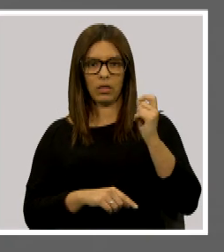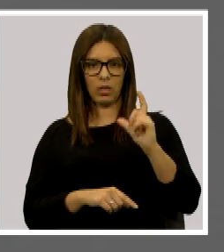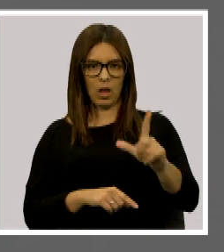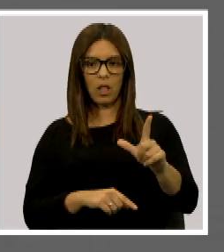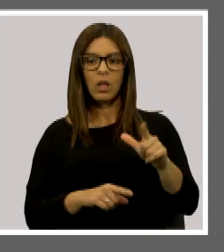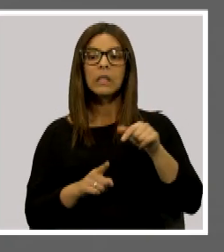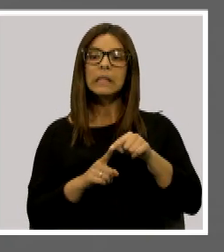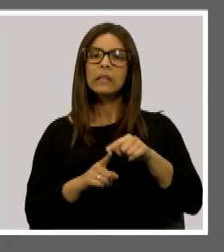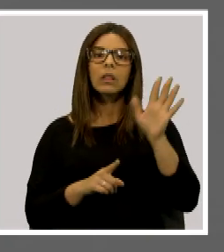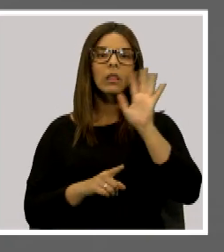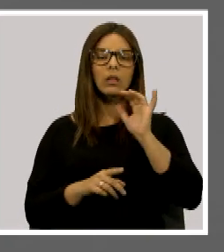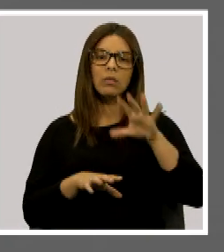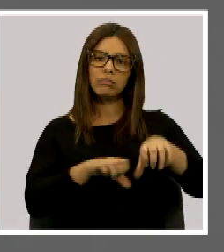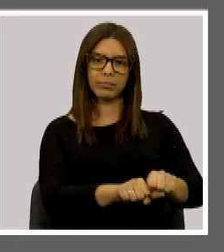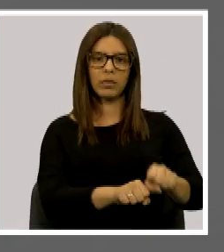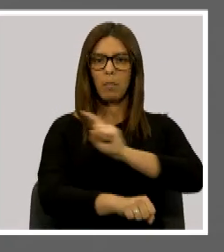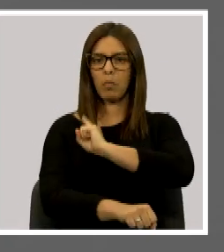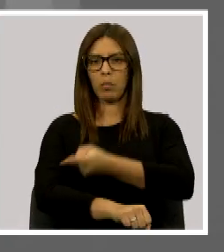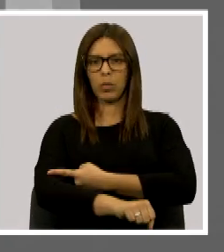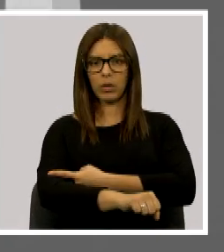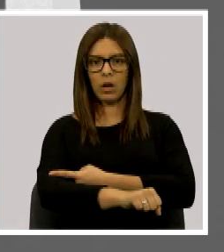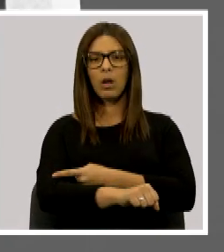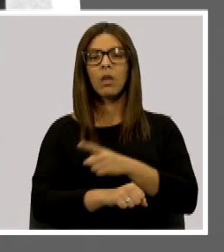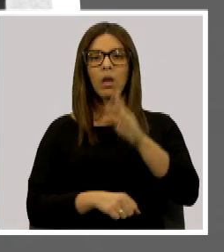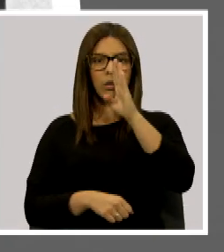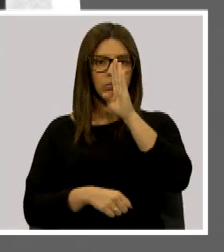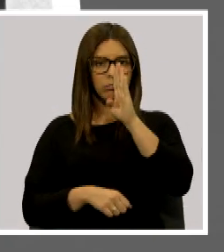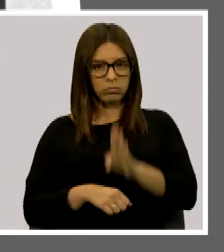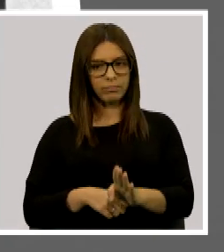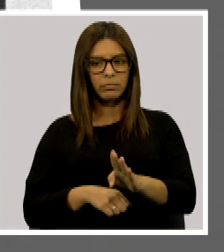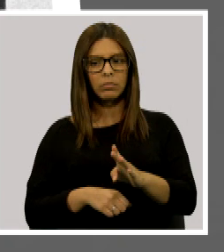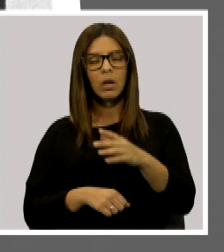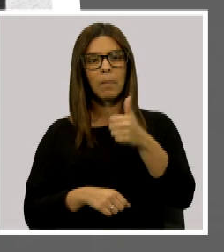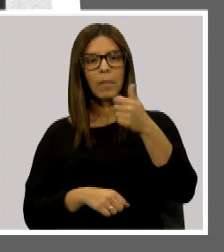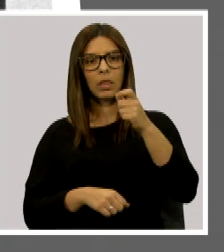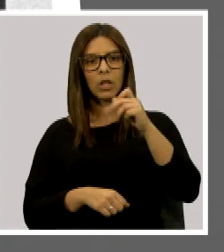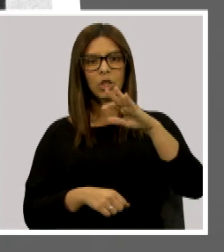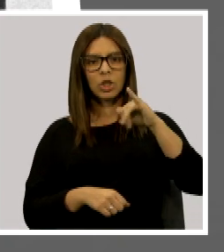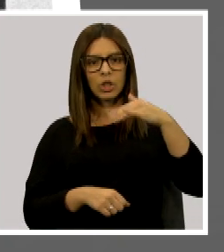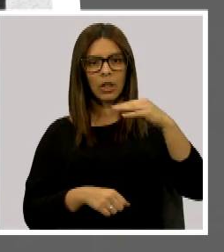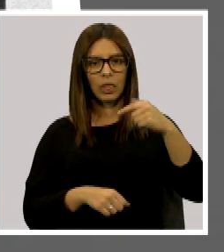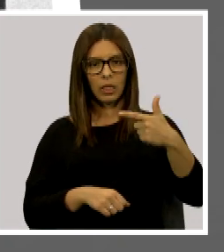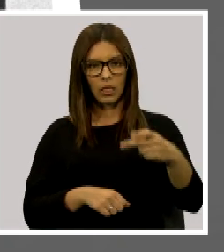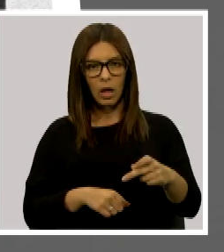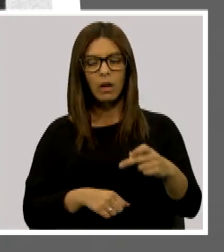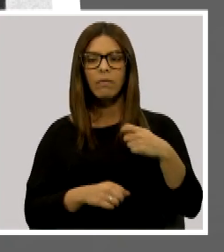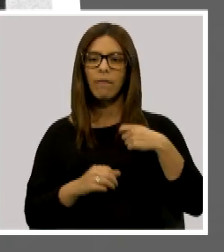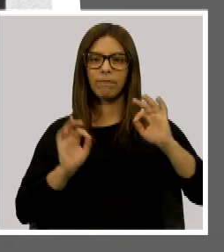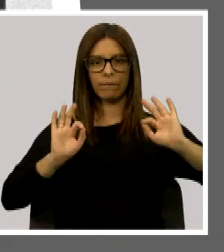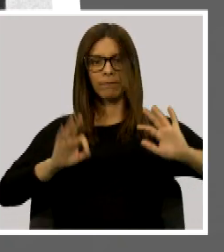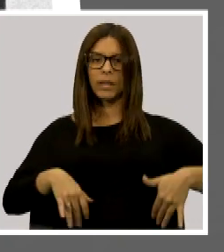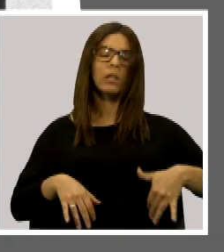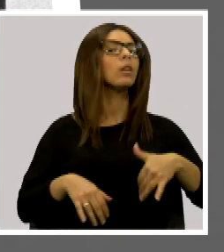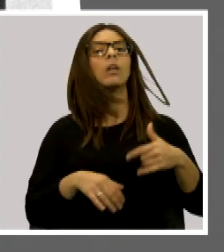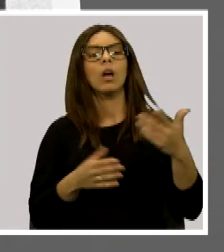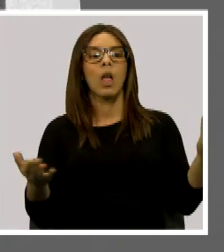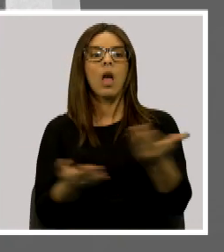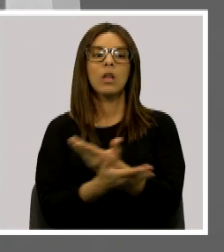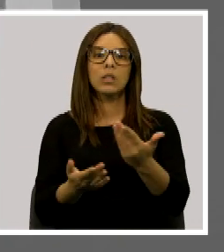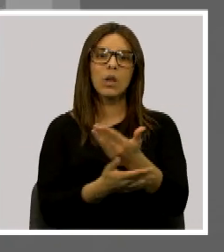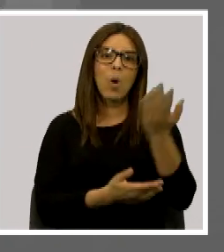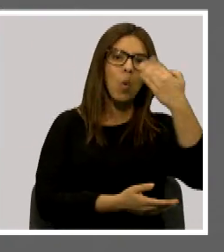pacíficas? As relações sempre foram marcadas por alguma tensão entre os dois países. A verdade é que a independência de